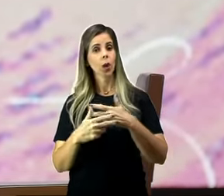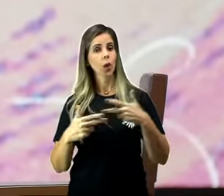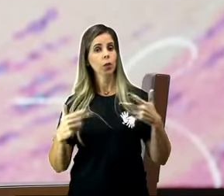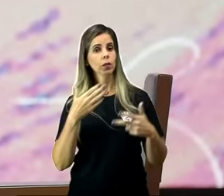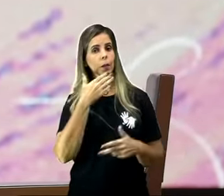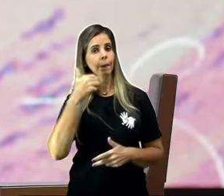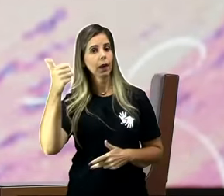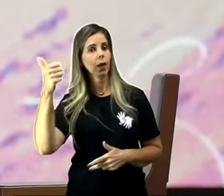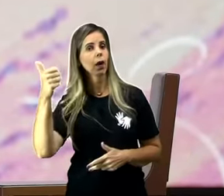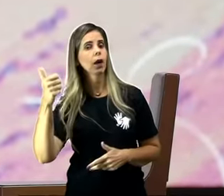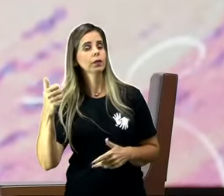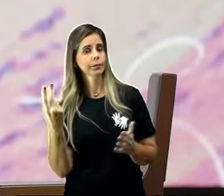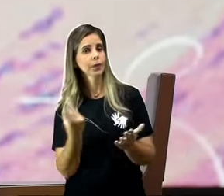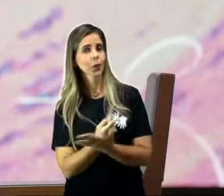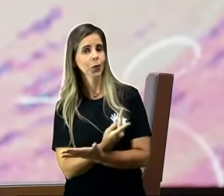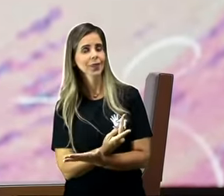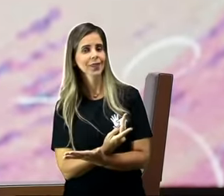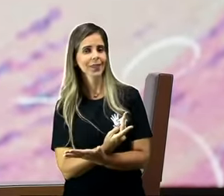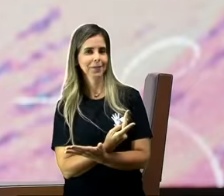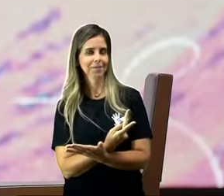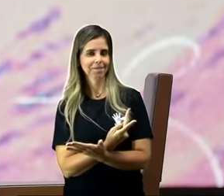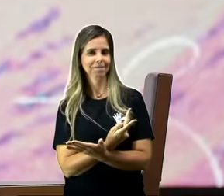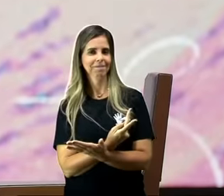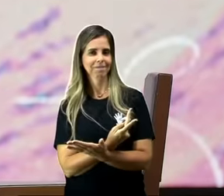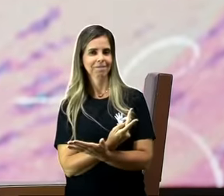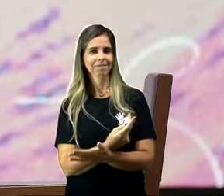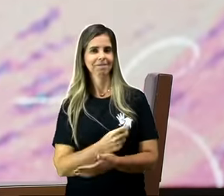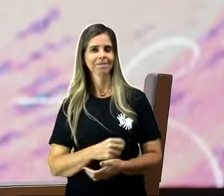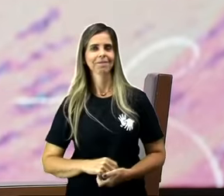fazer contigo é coisa maior.